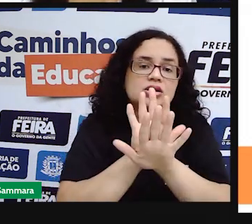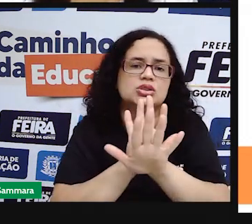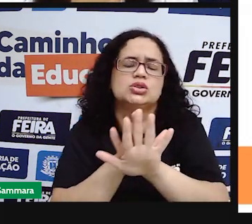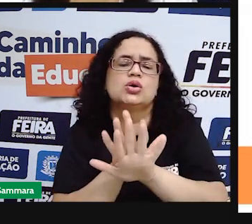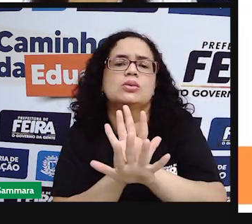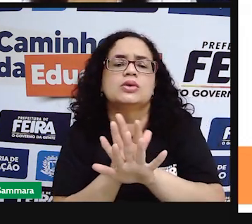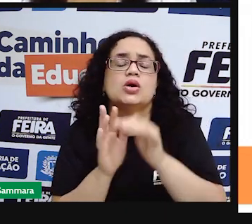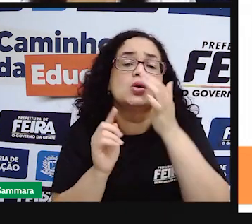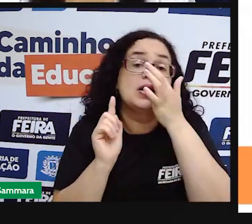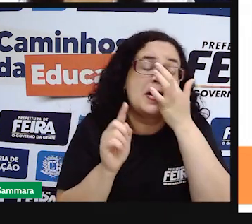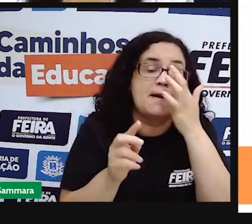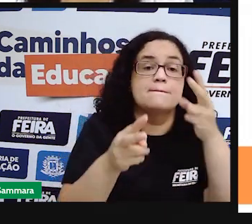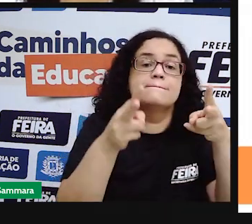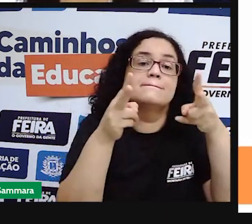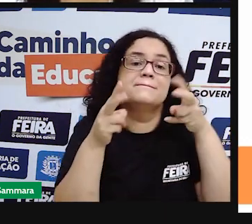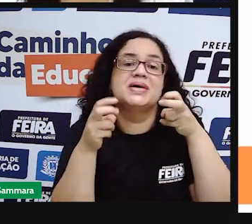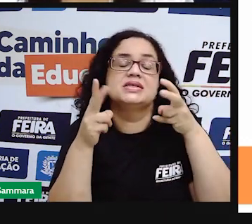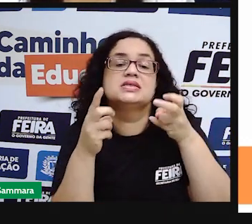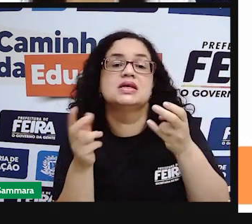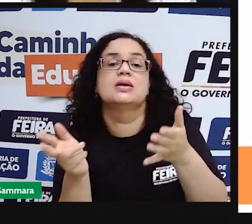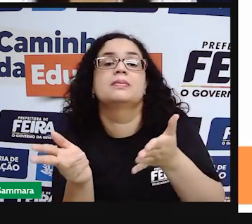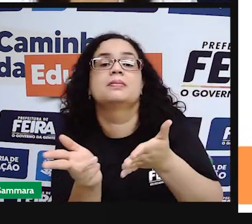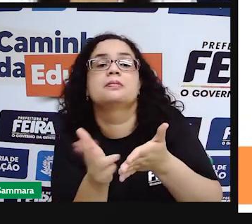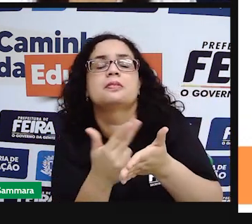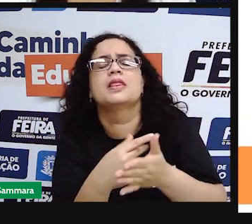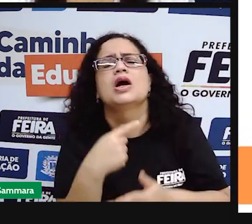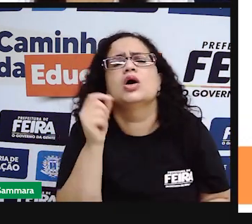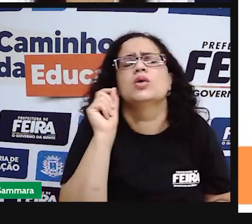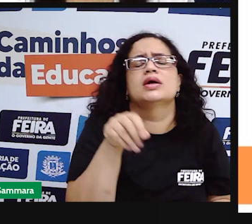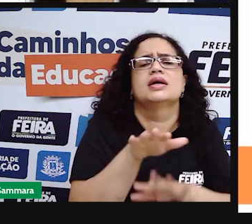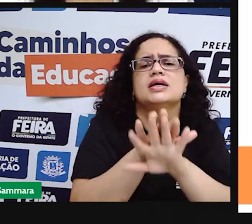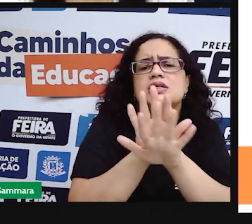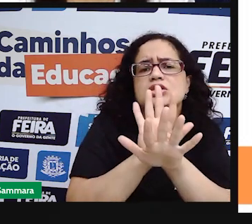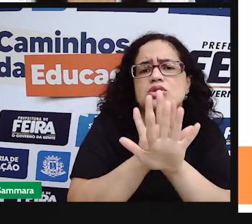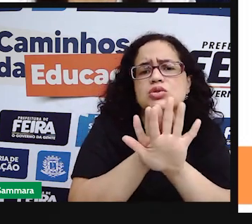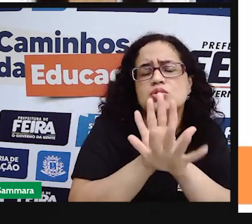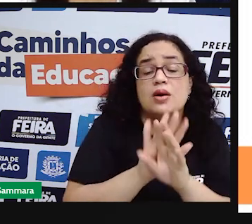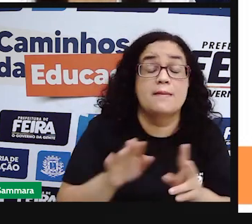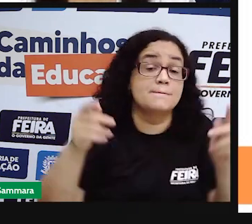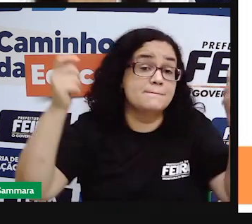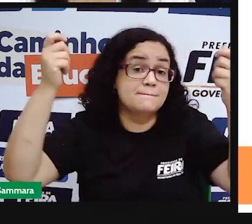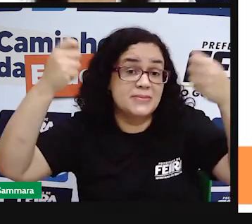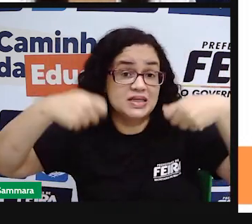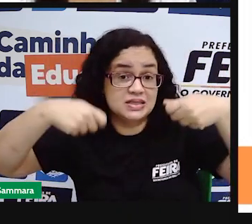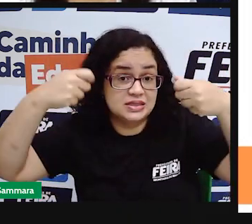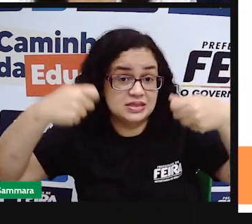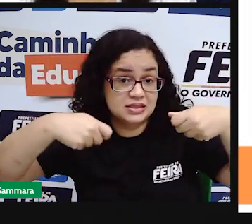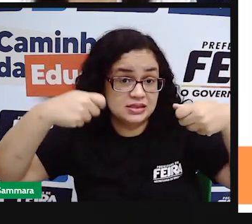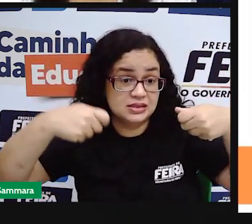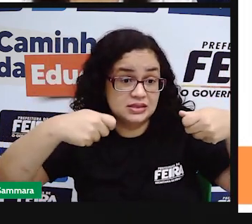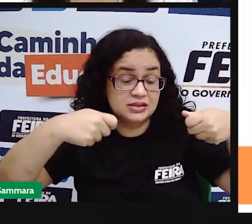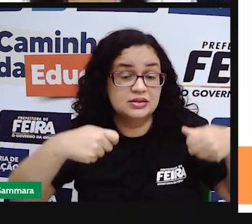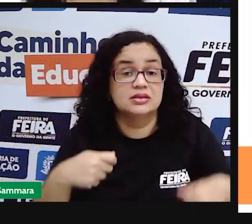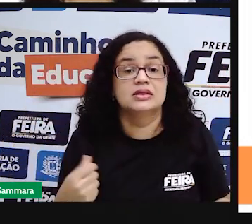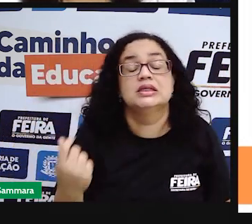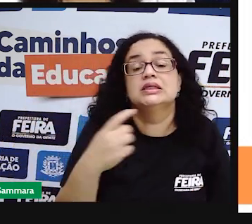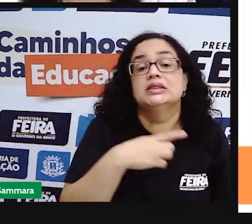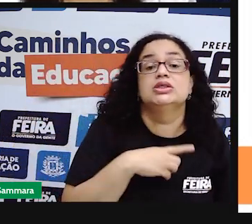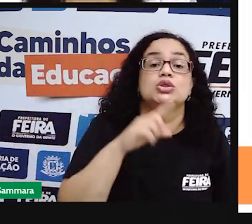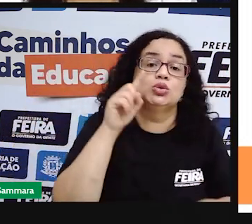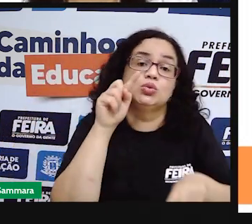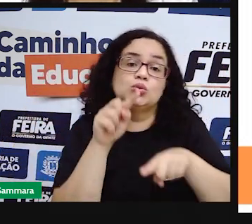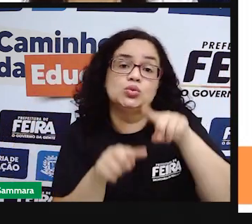gente percebe aqui nessa imagem, né? Para que a sombra apareça, são necessários alguns